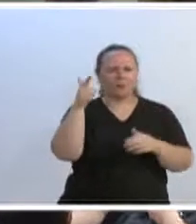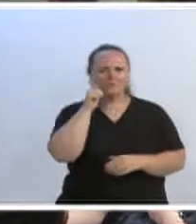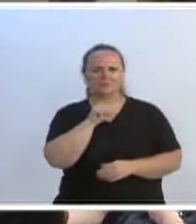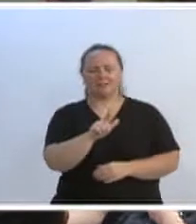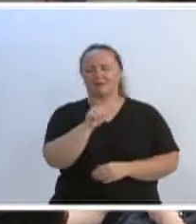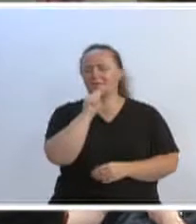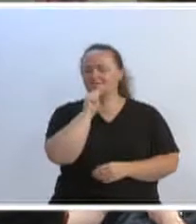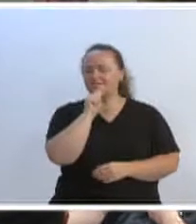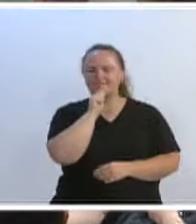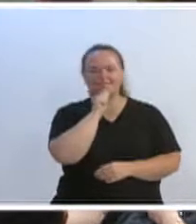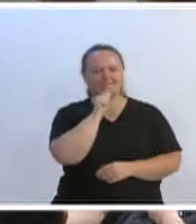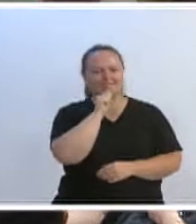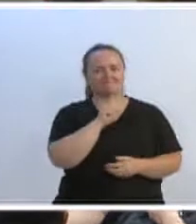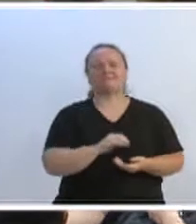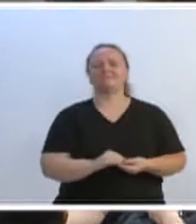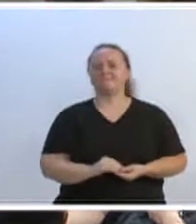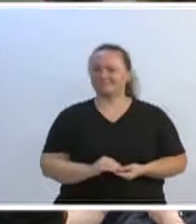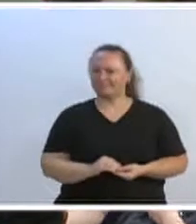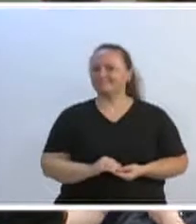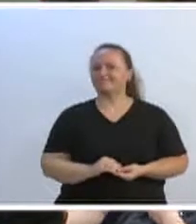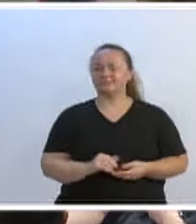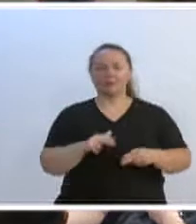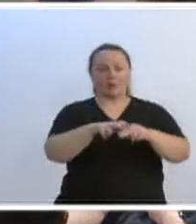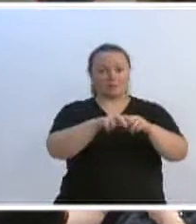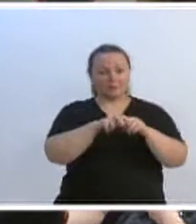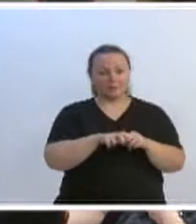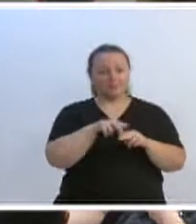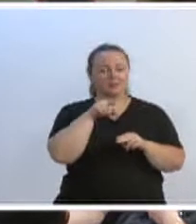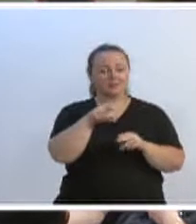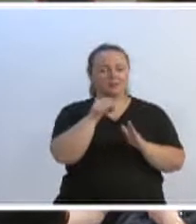Hugo Westphal, Valdir Anselmo Petri,